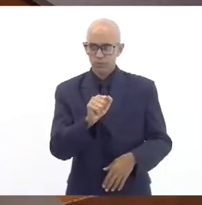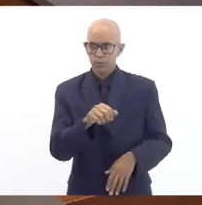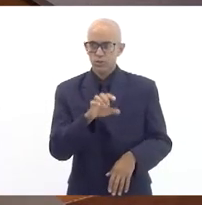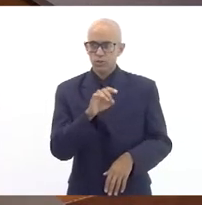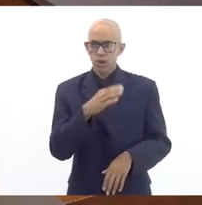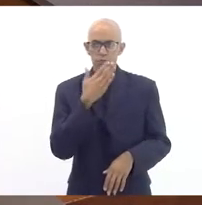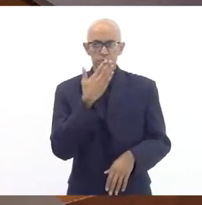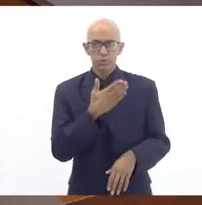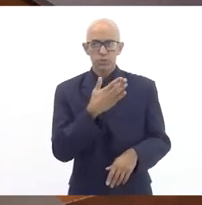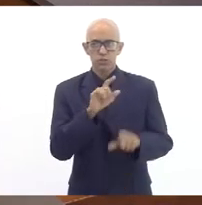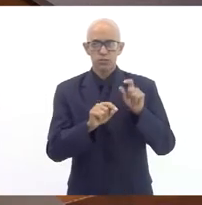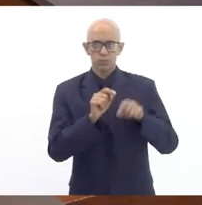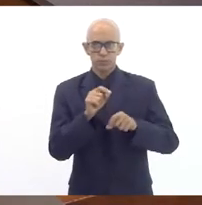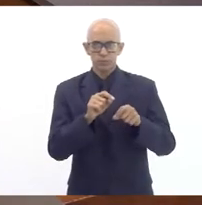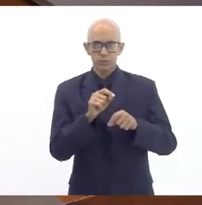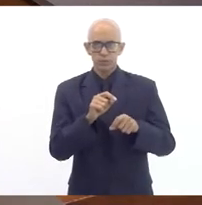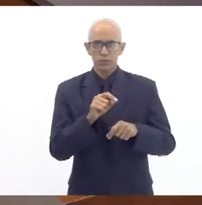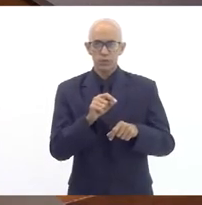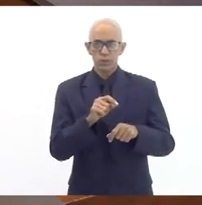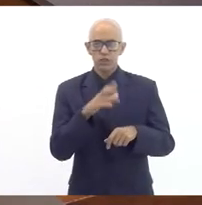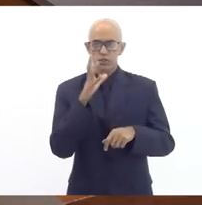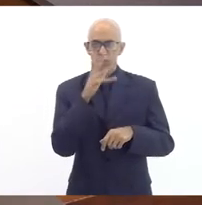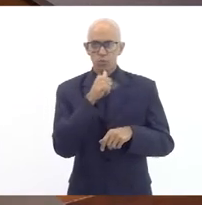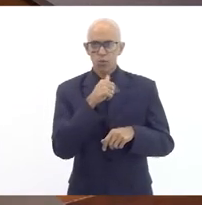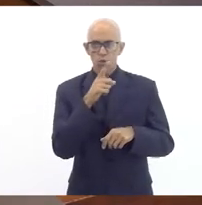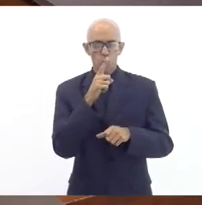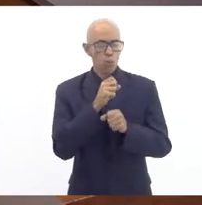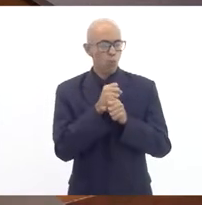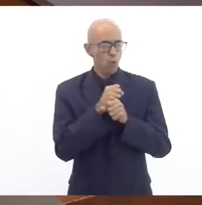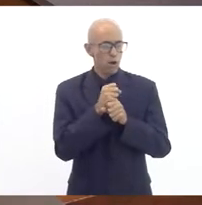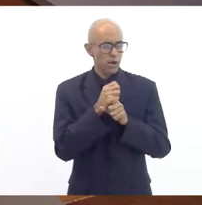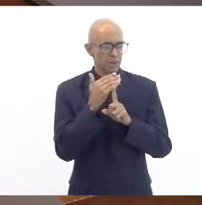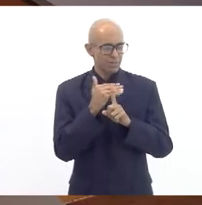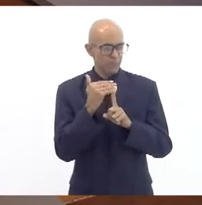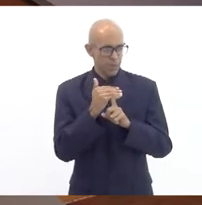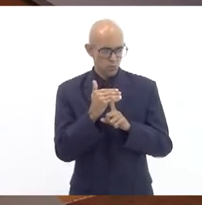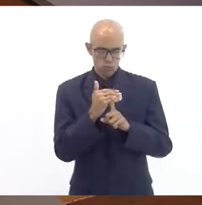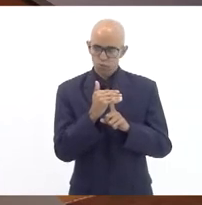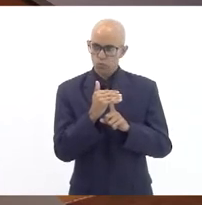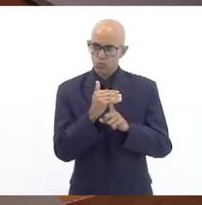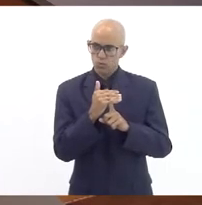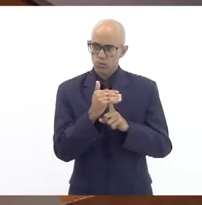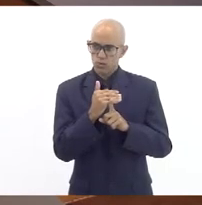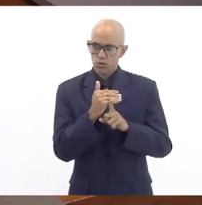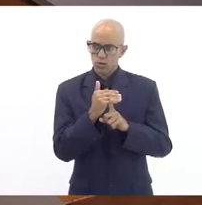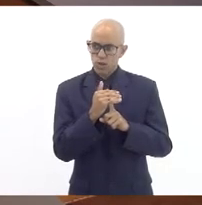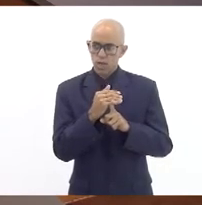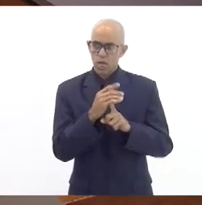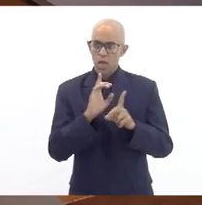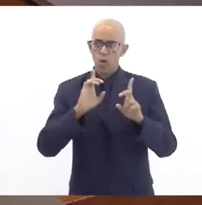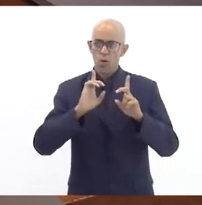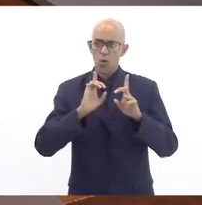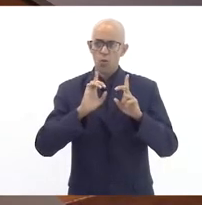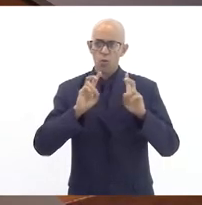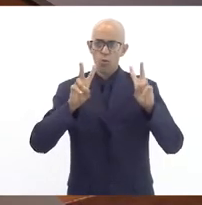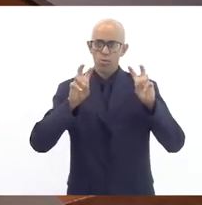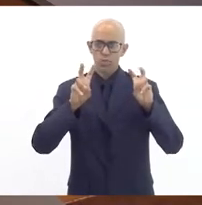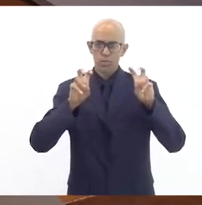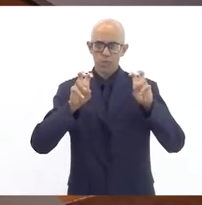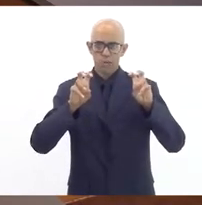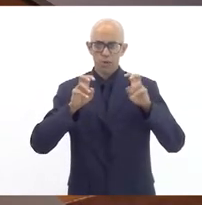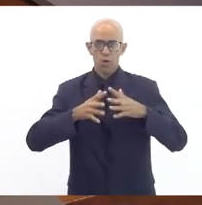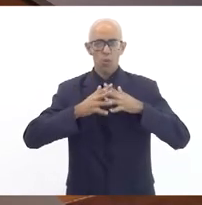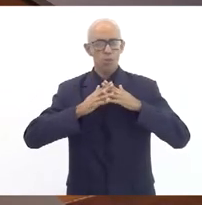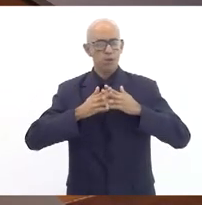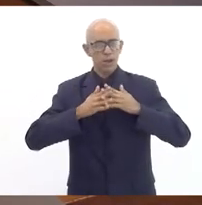Rodrigo. Que essa CPI demorou 1 ano e meio para ela poder ser instalada. Isso é um tema muito polêmico aqui nessa casa, já vem desde agora, de muito